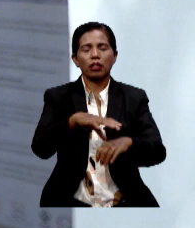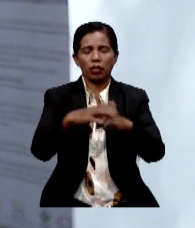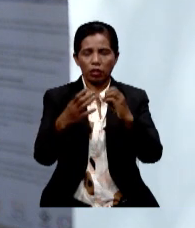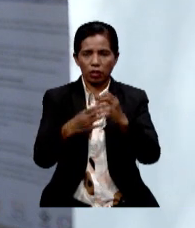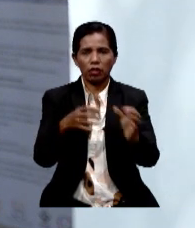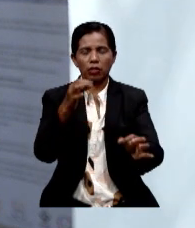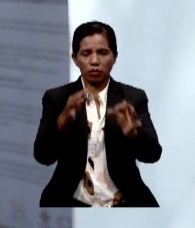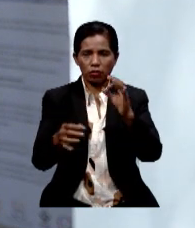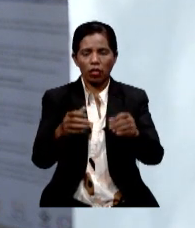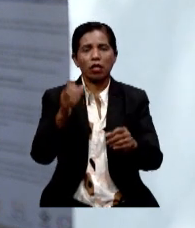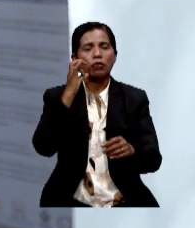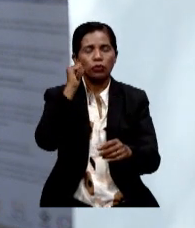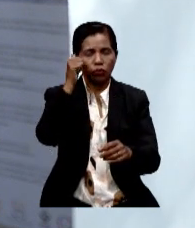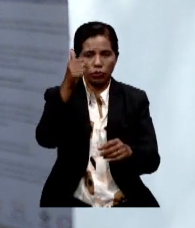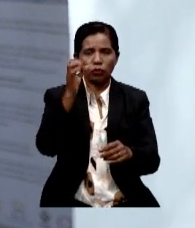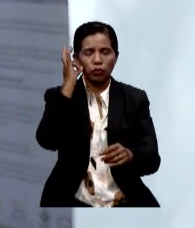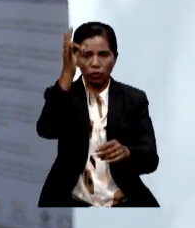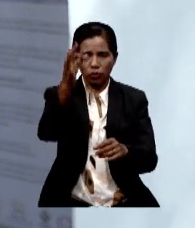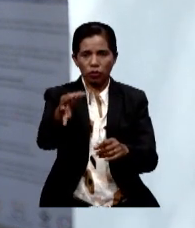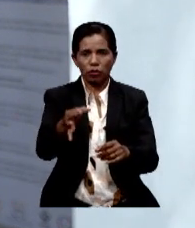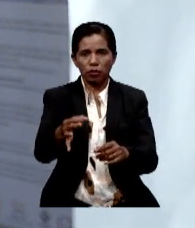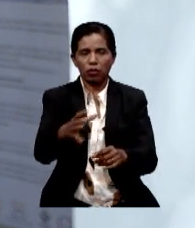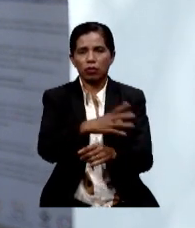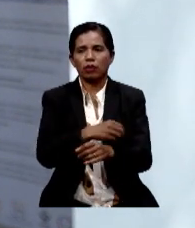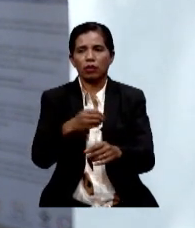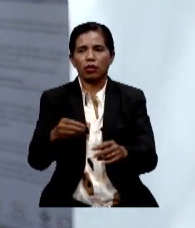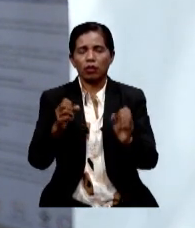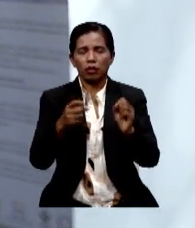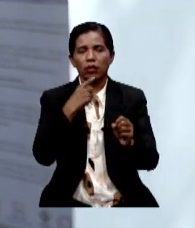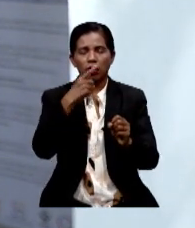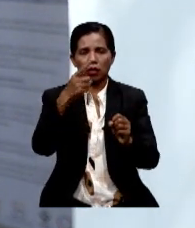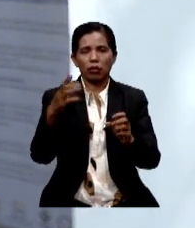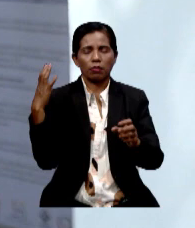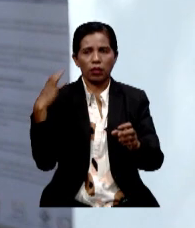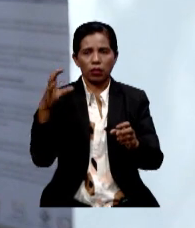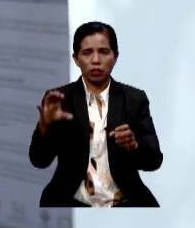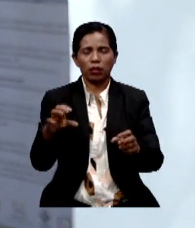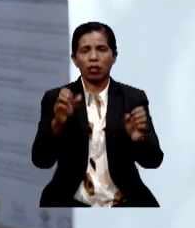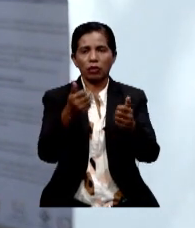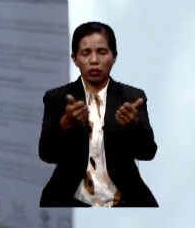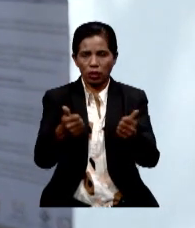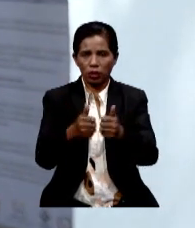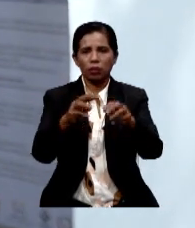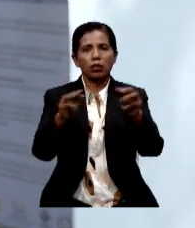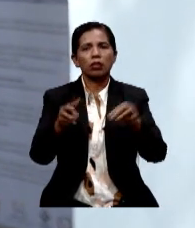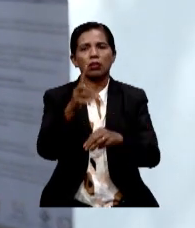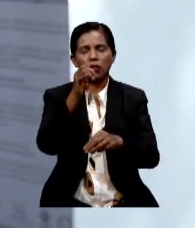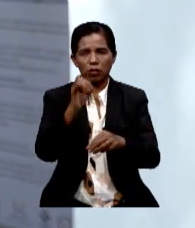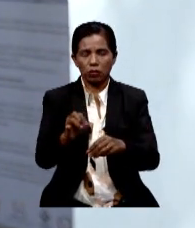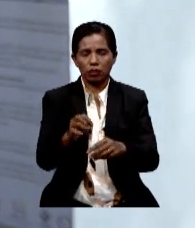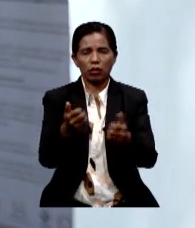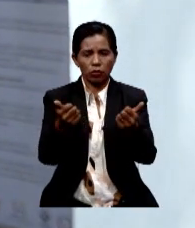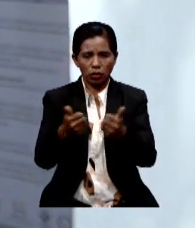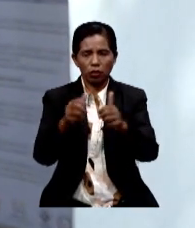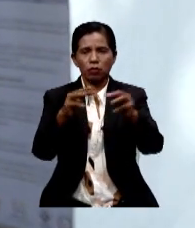Karik ma abang baru ada antara propriedades delega na competência mai autoridade município dili autoridade município